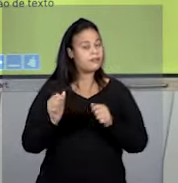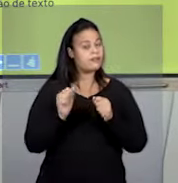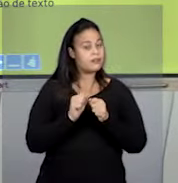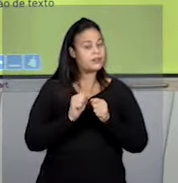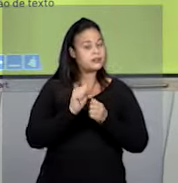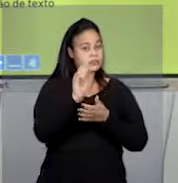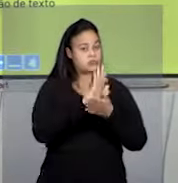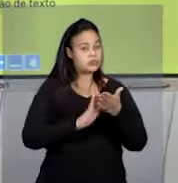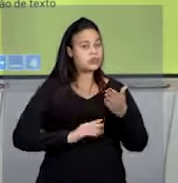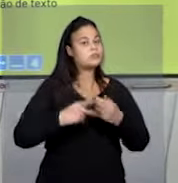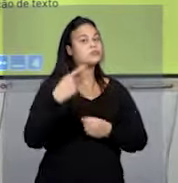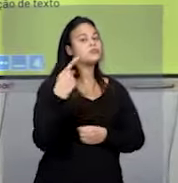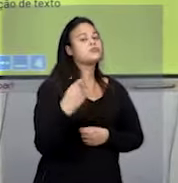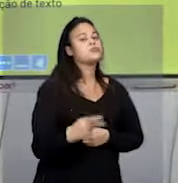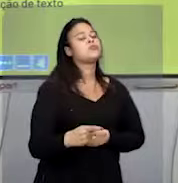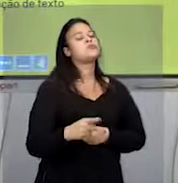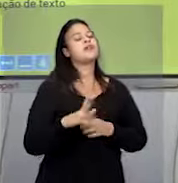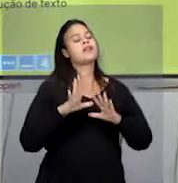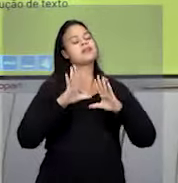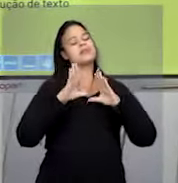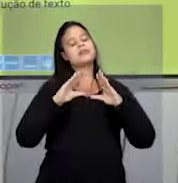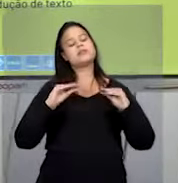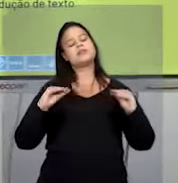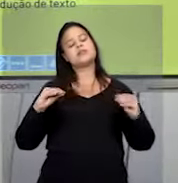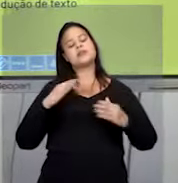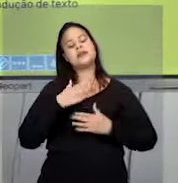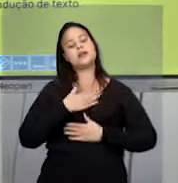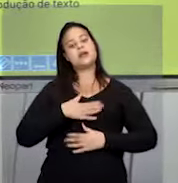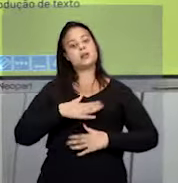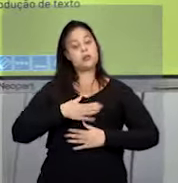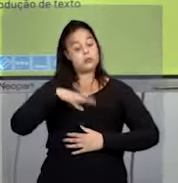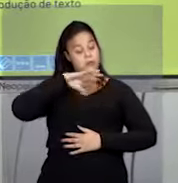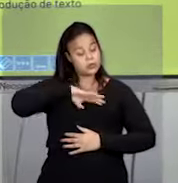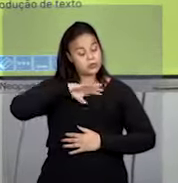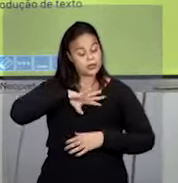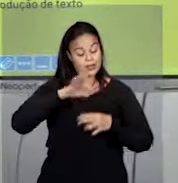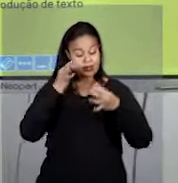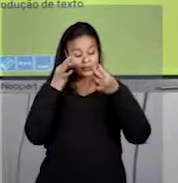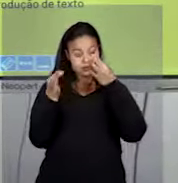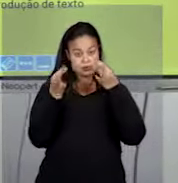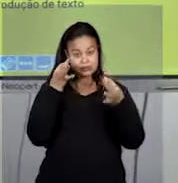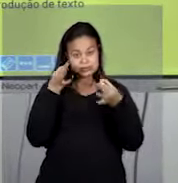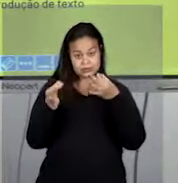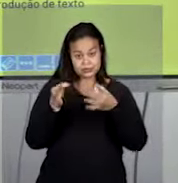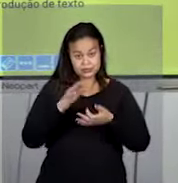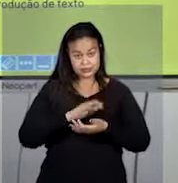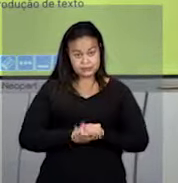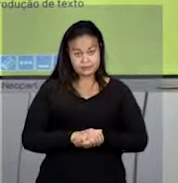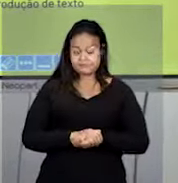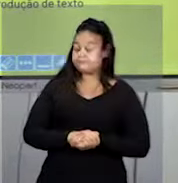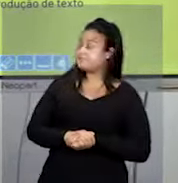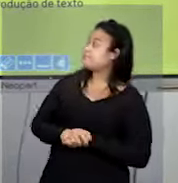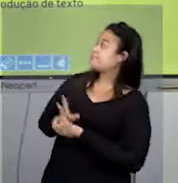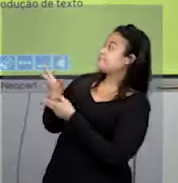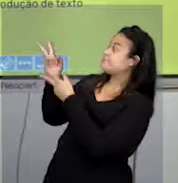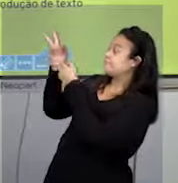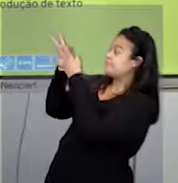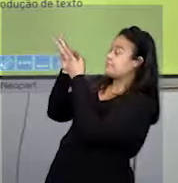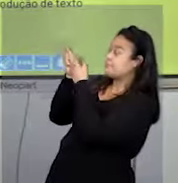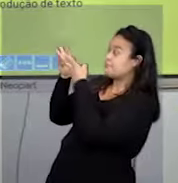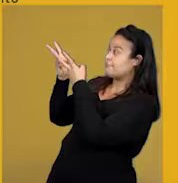essa atividade com maior tranquilidade, tá ok? Por isso, nós vamos agora fazer uma